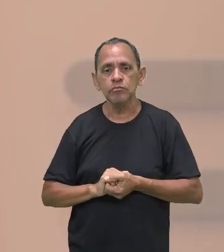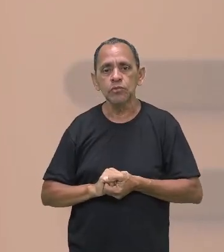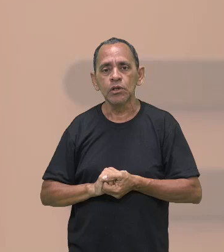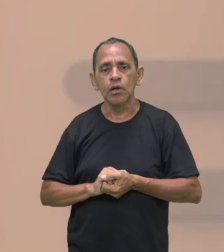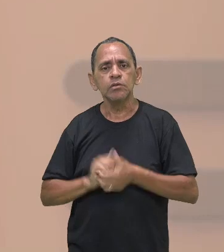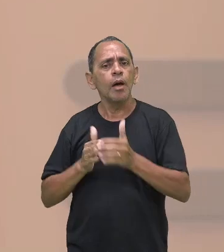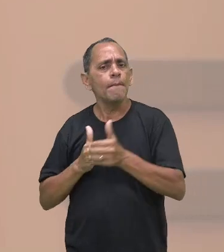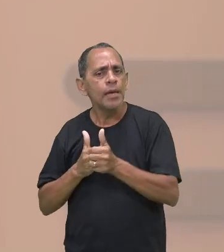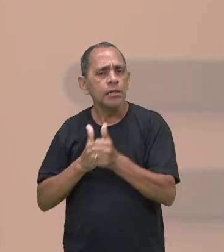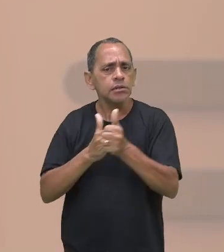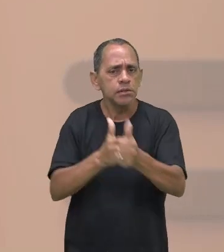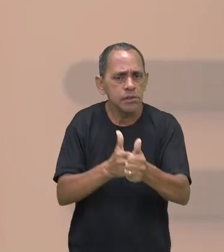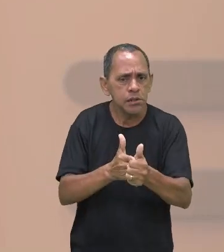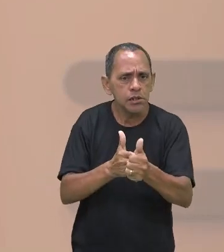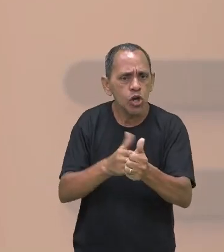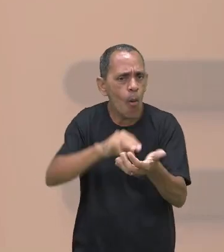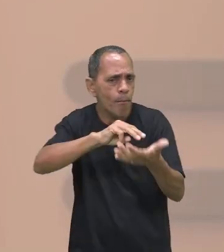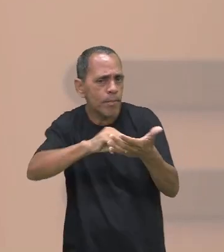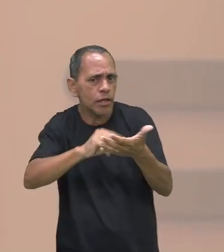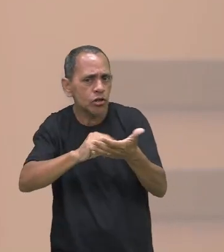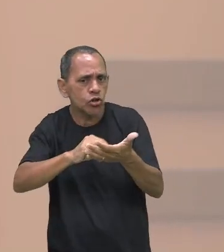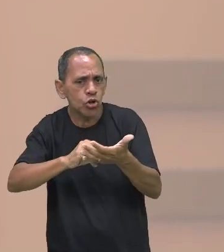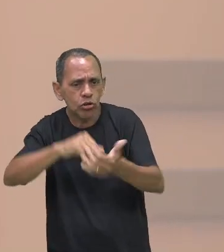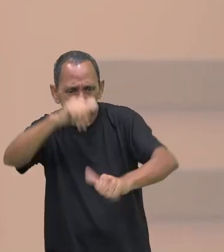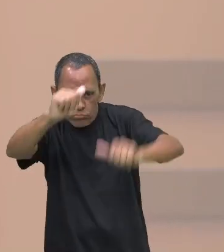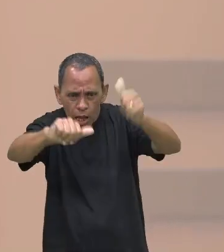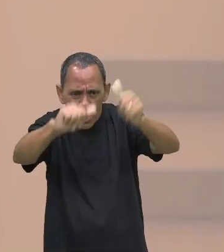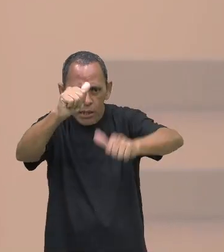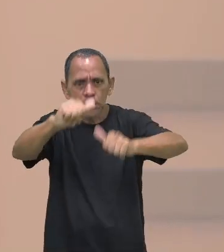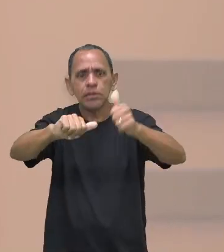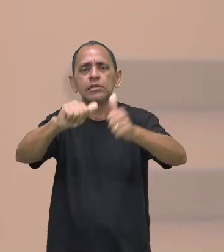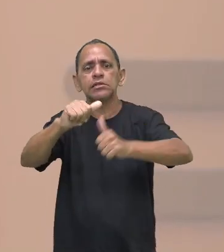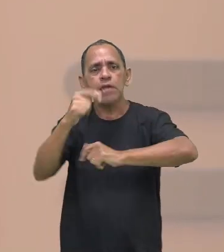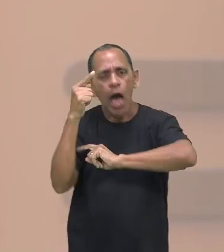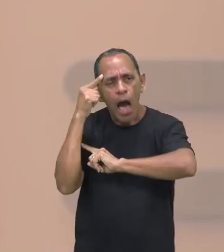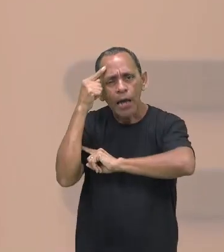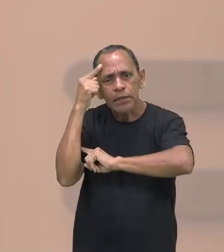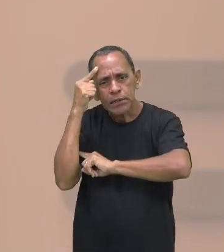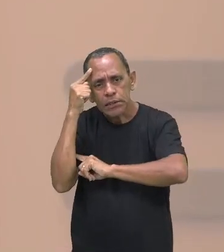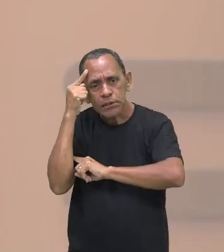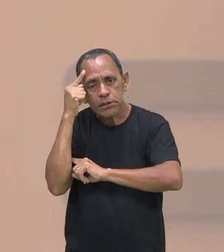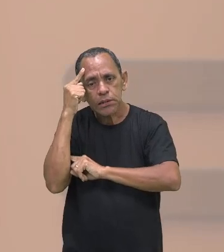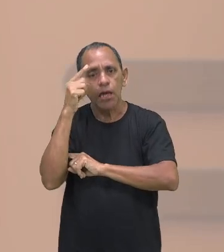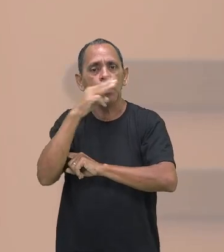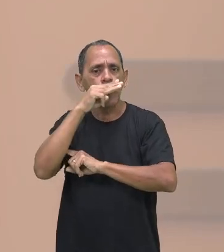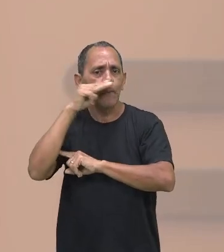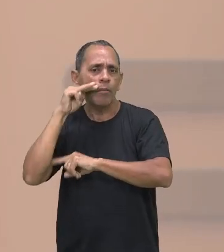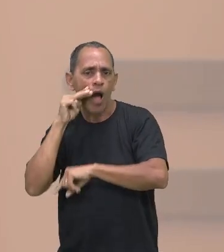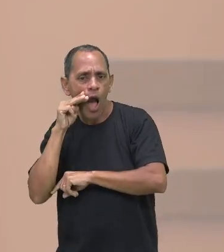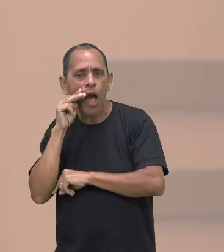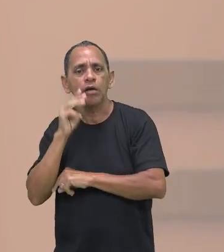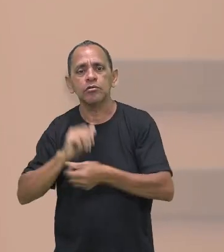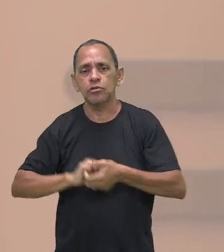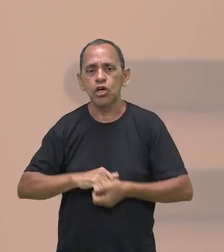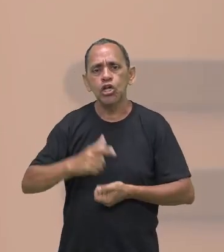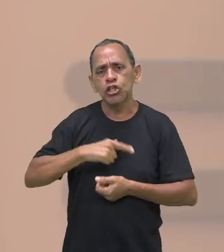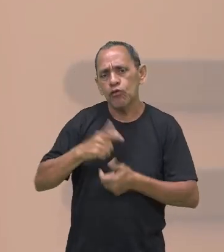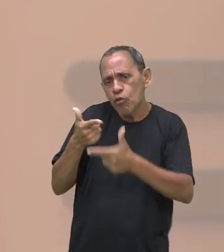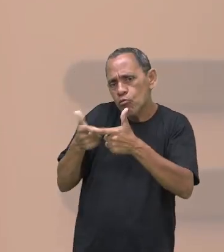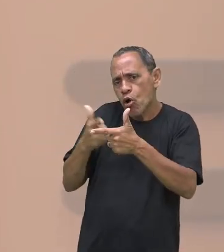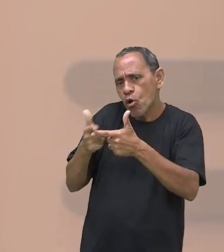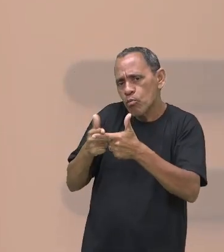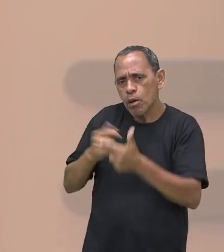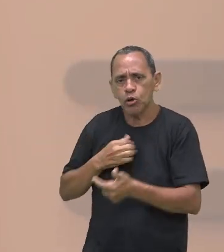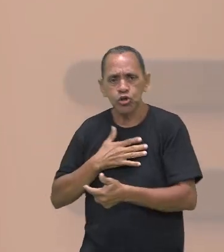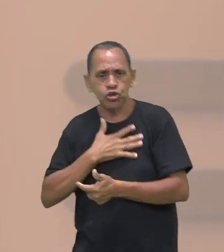metodologia de análise marxista. E isso incomodou o povo, no caso, a ditadura, quem estava